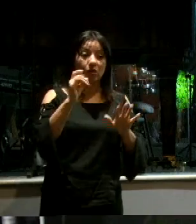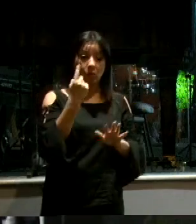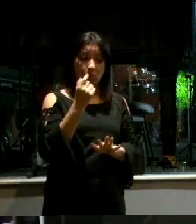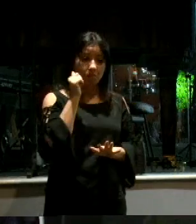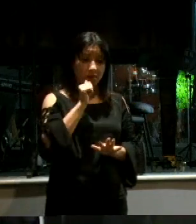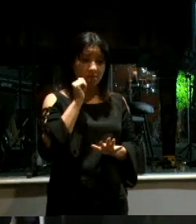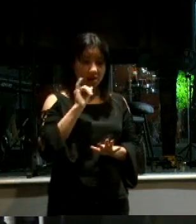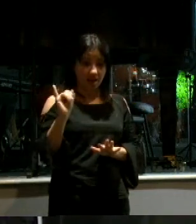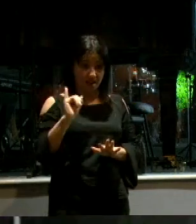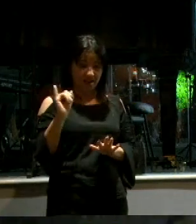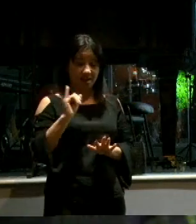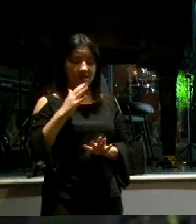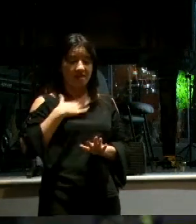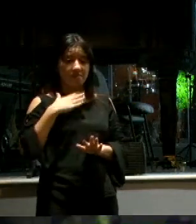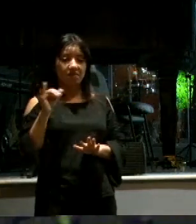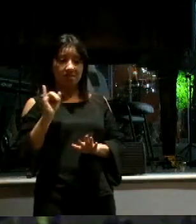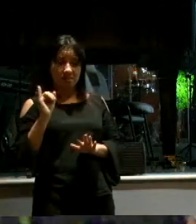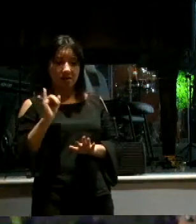Era ateia.